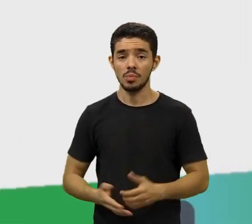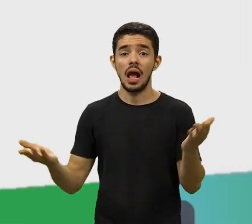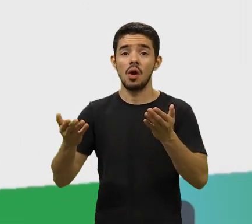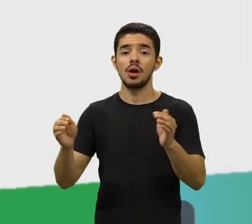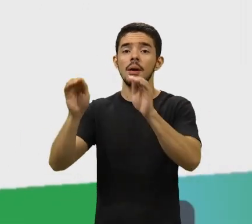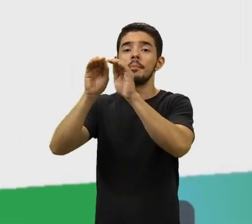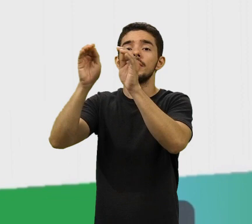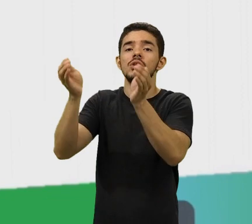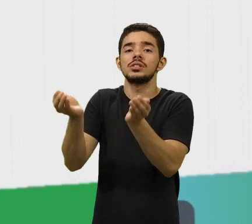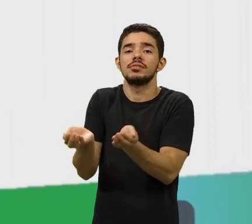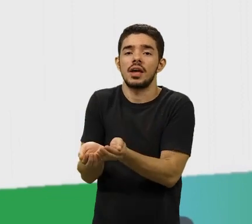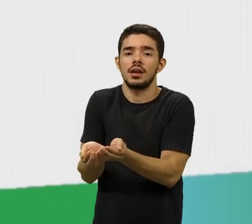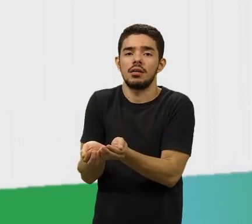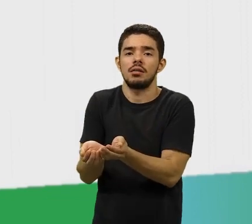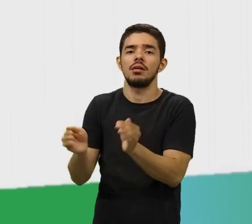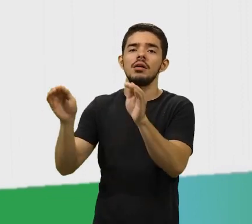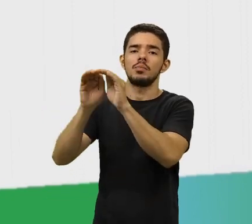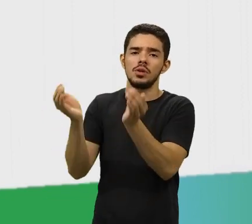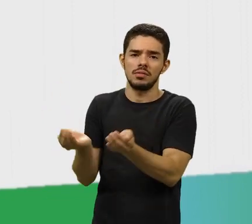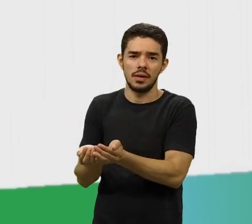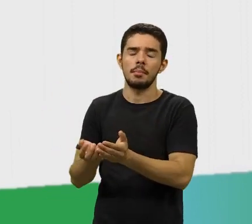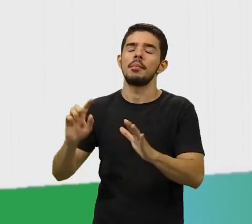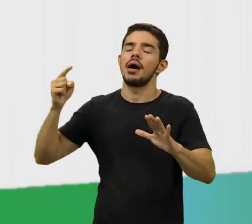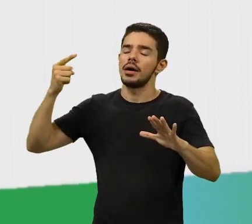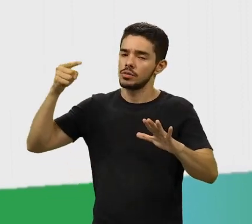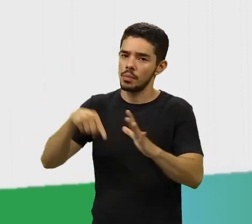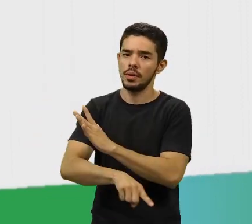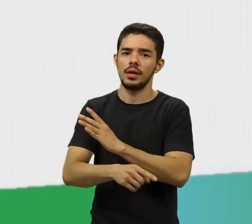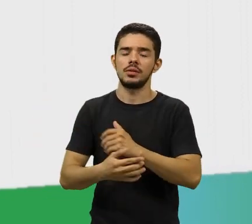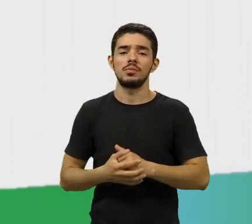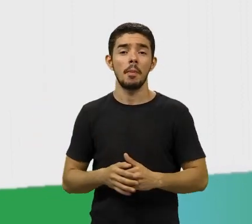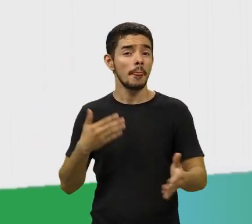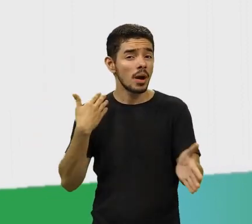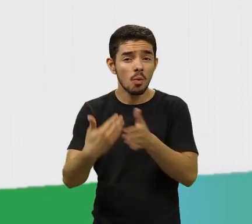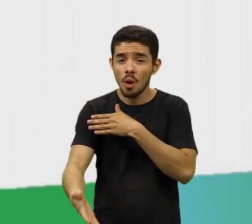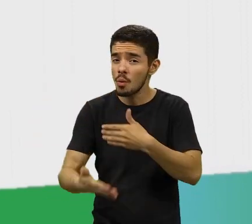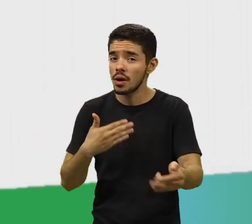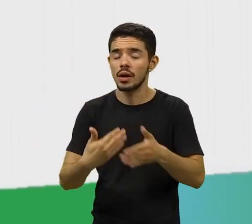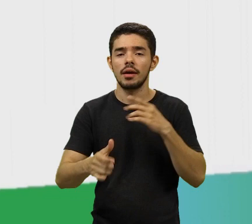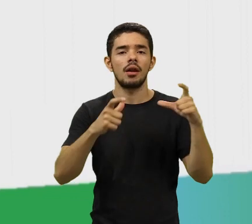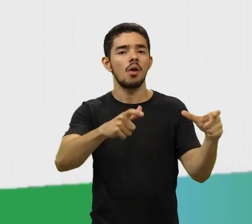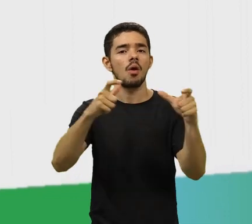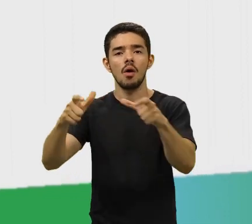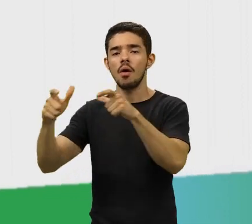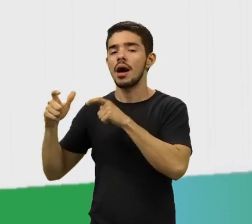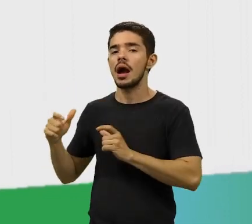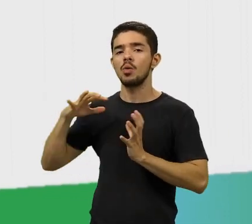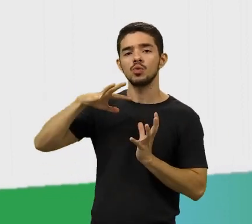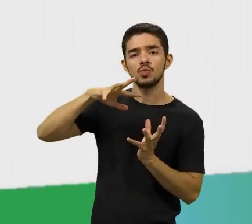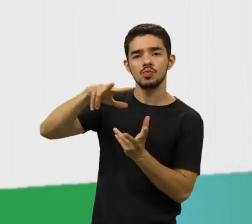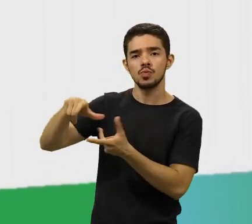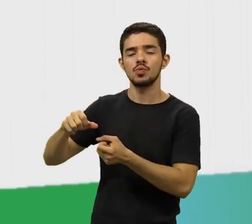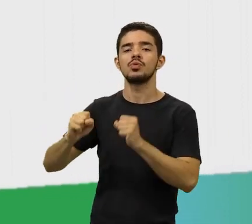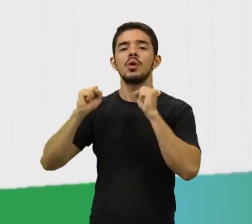Vamos agora para a biosfera. A biosfera é o mais complexo de todos. A biosfera é qualquer lugar do planeta